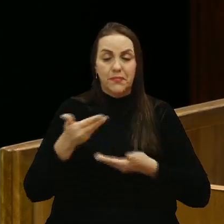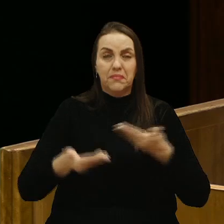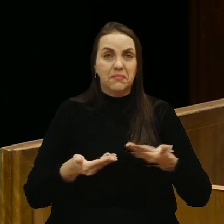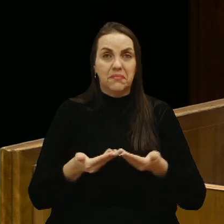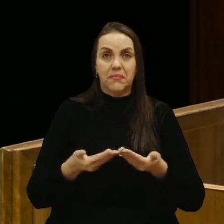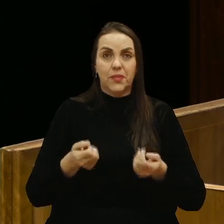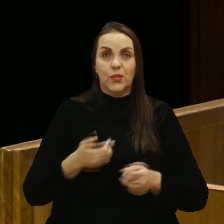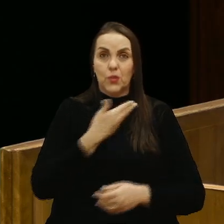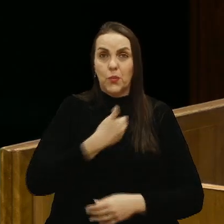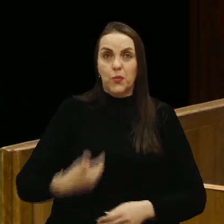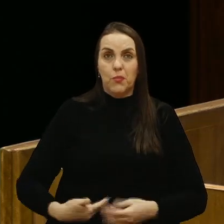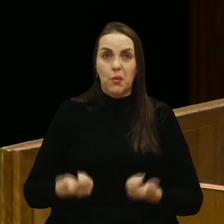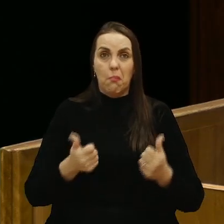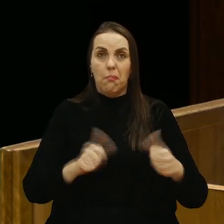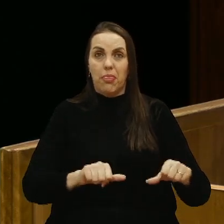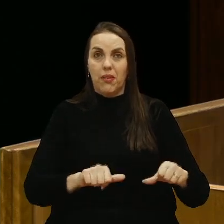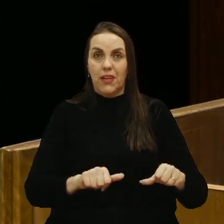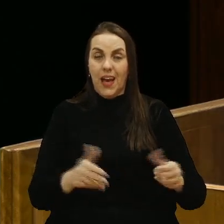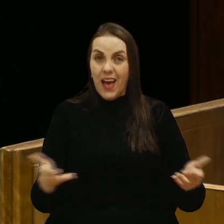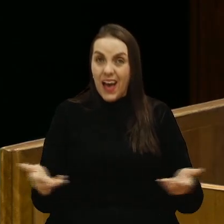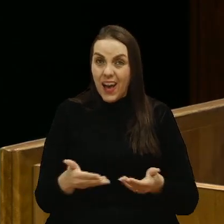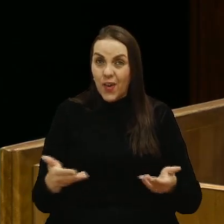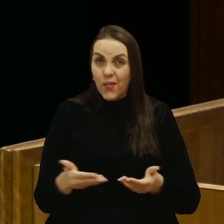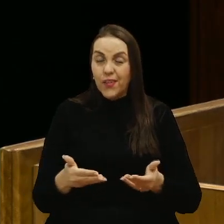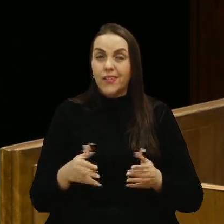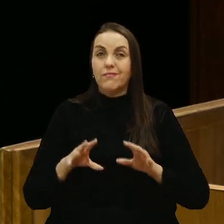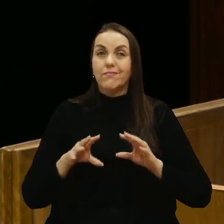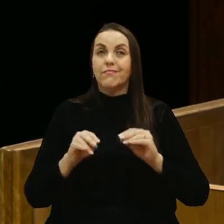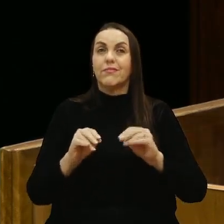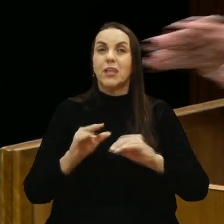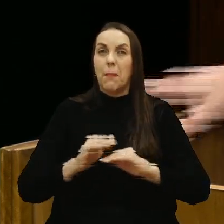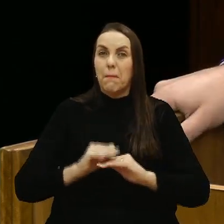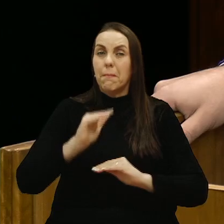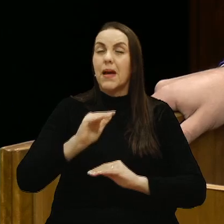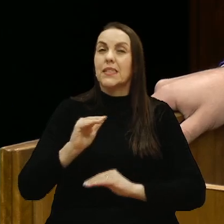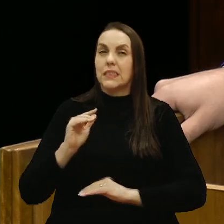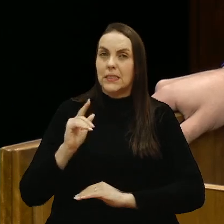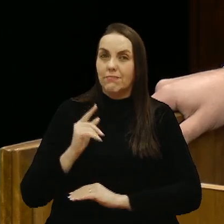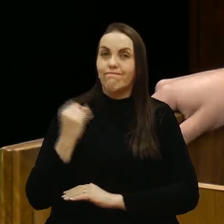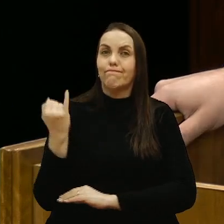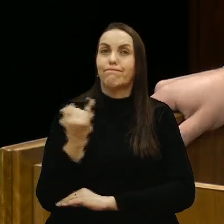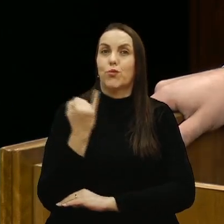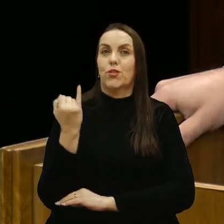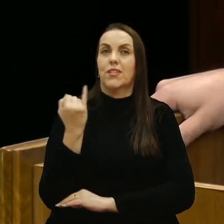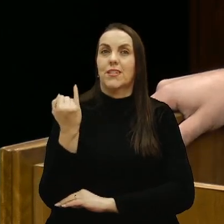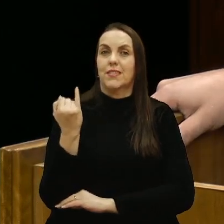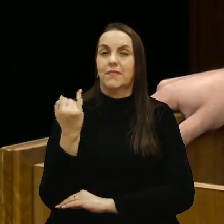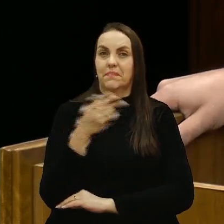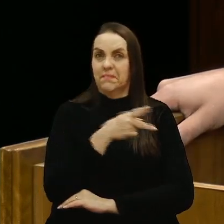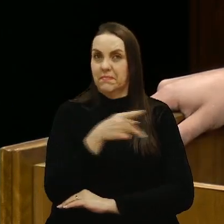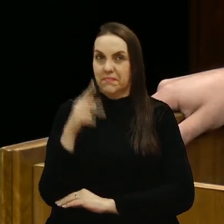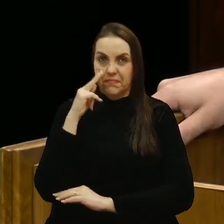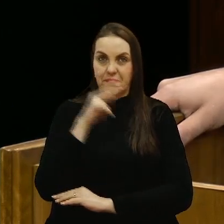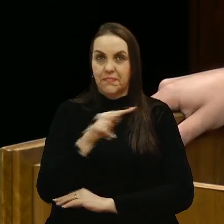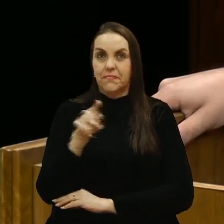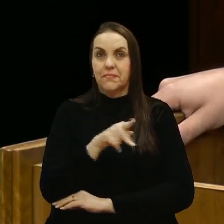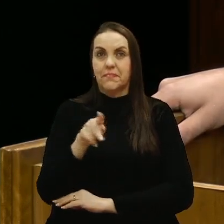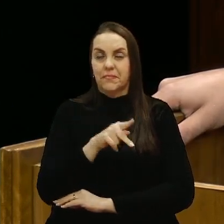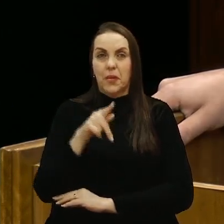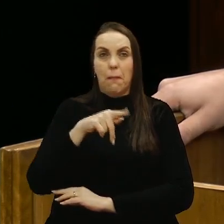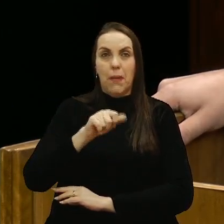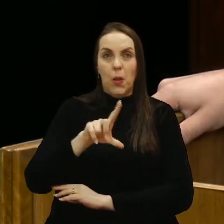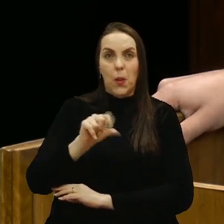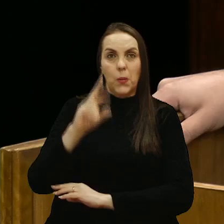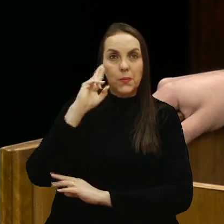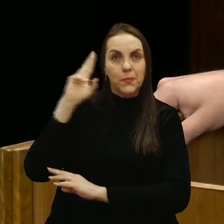e agora mexeram no que nós temos de mais caro. E eu vejo aqui o professor Paulo, que já foi diretor de